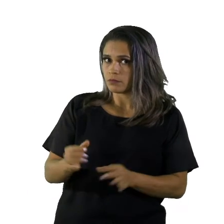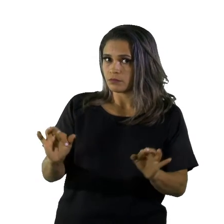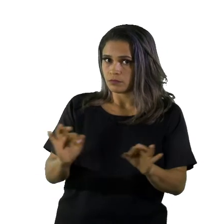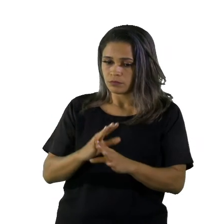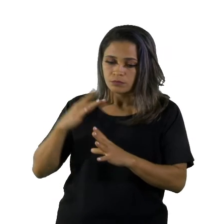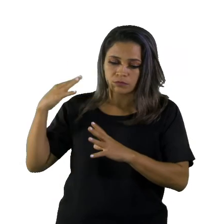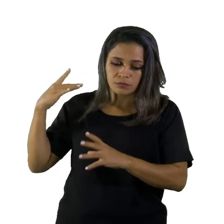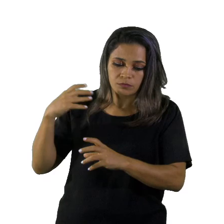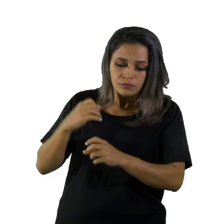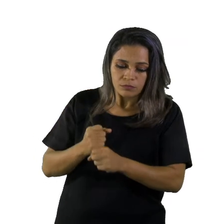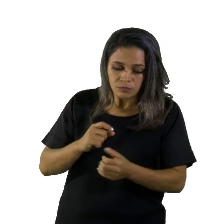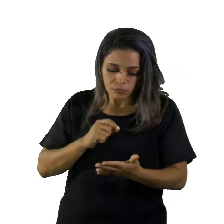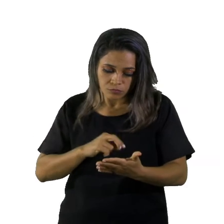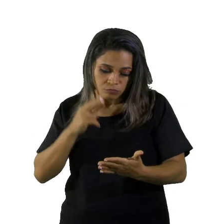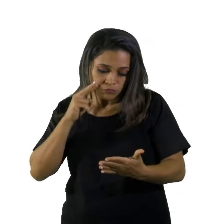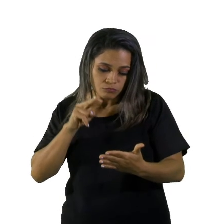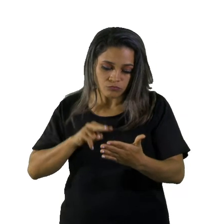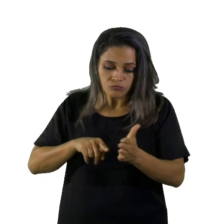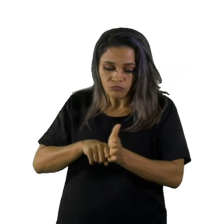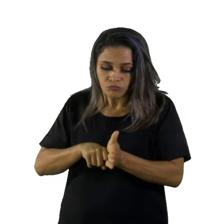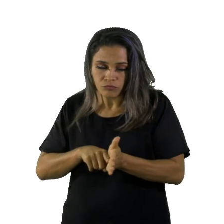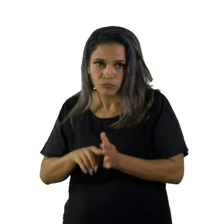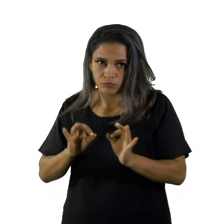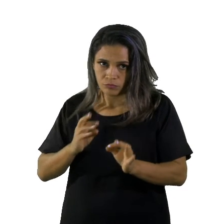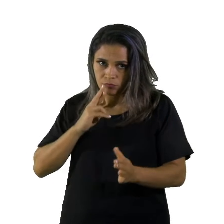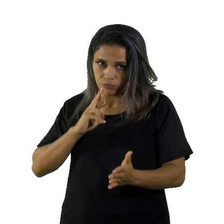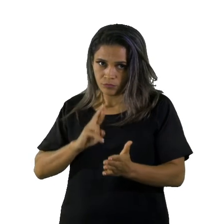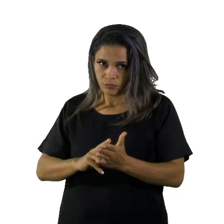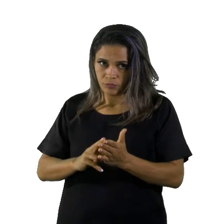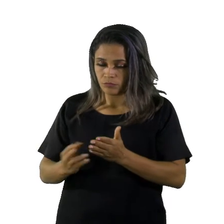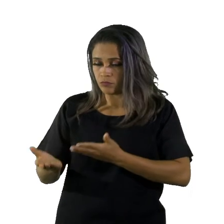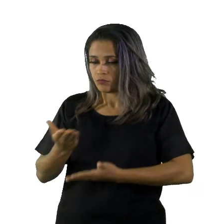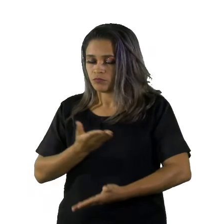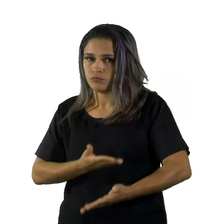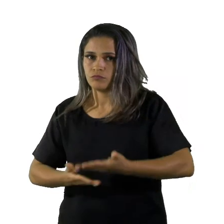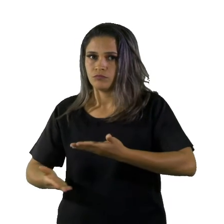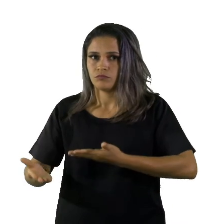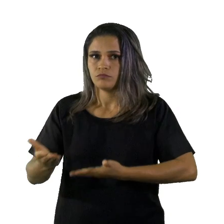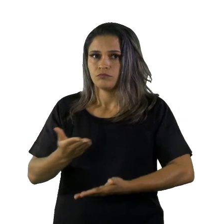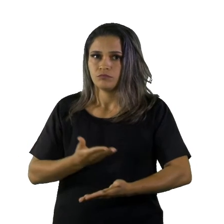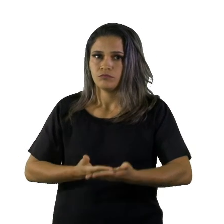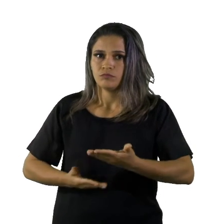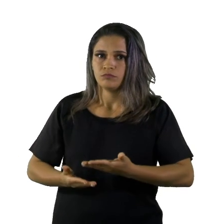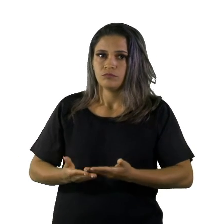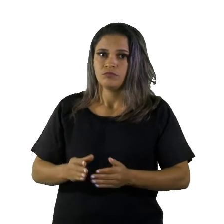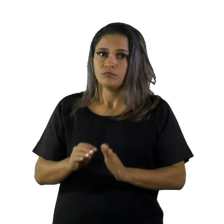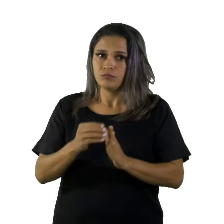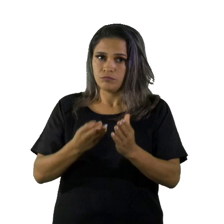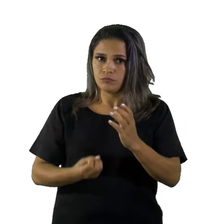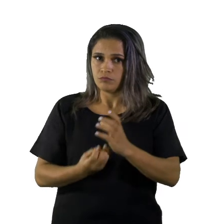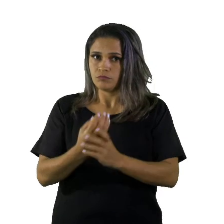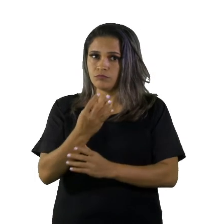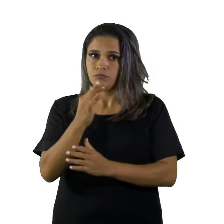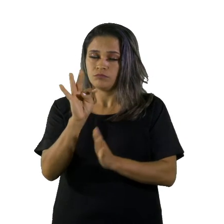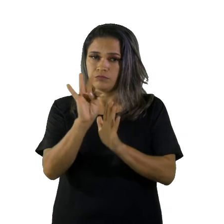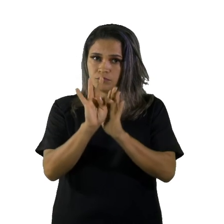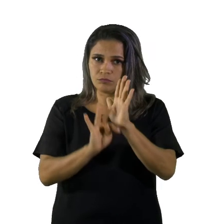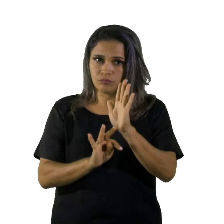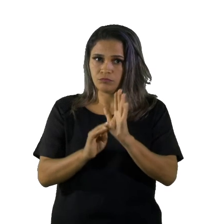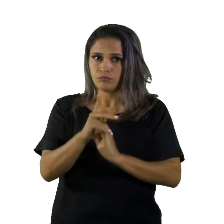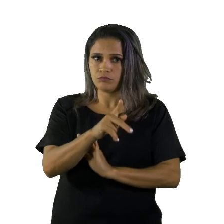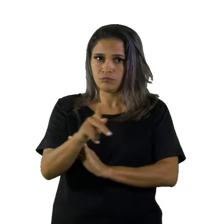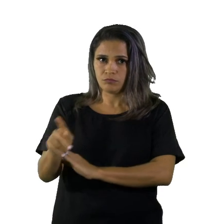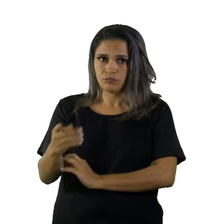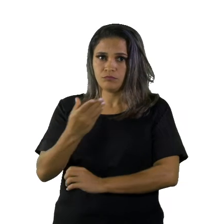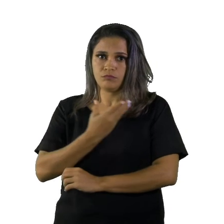revisão das perguntas e respostas, socialize a sua produção textual com seu professor e